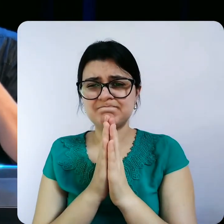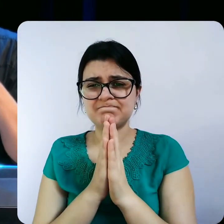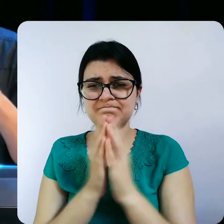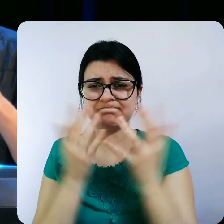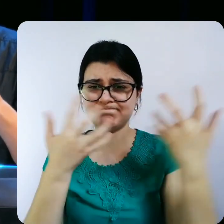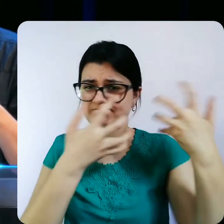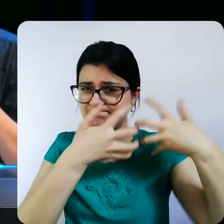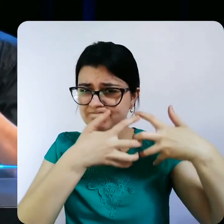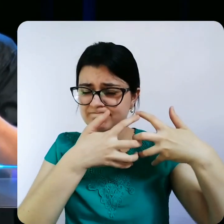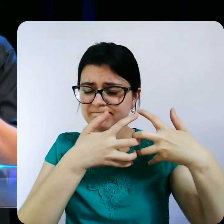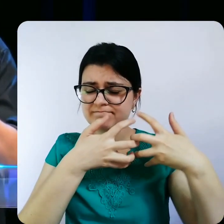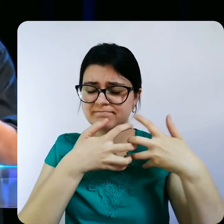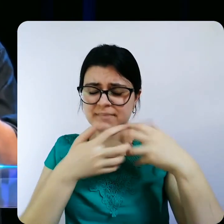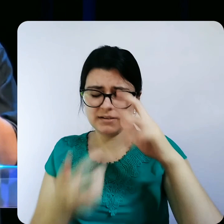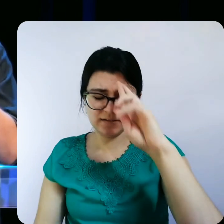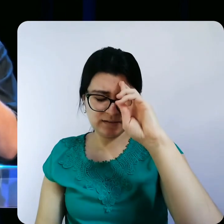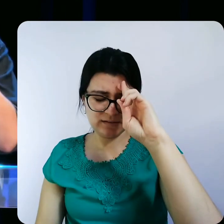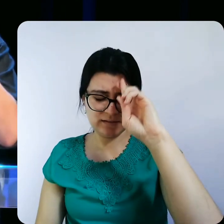Senhor Jesus,